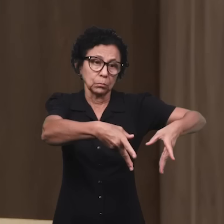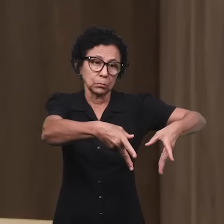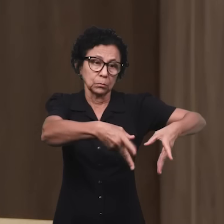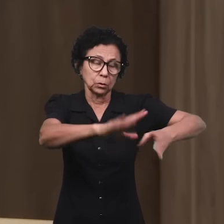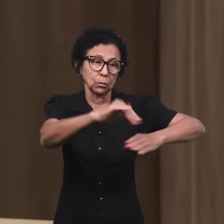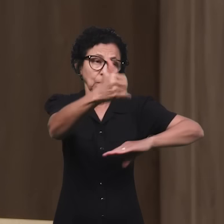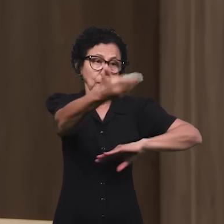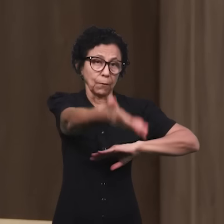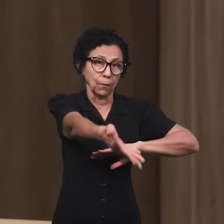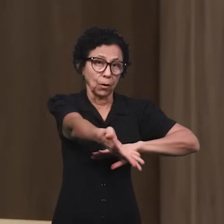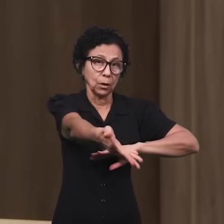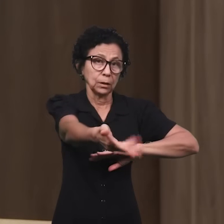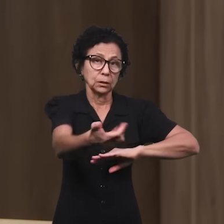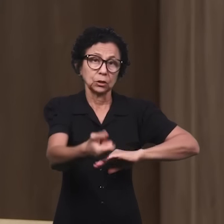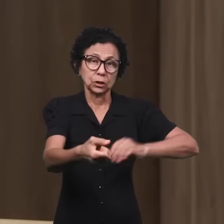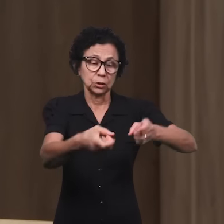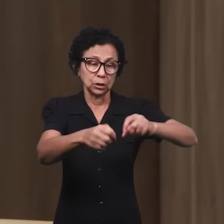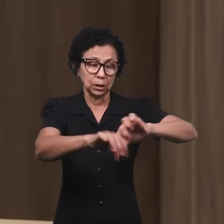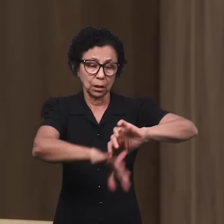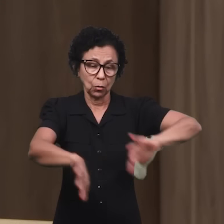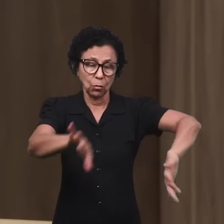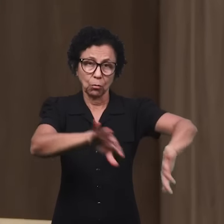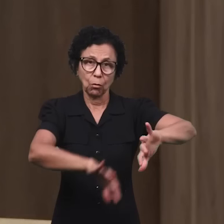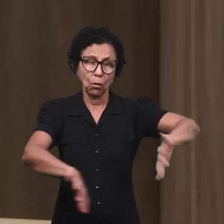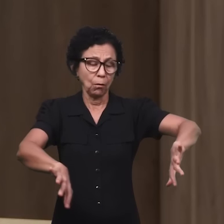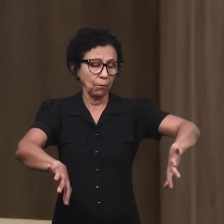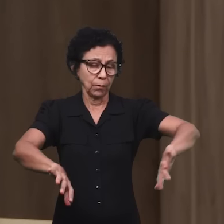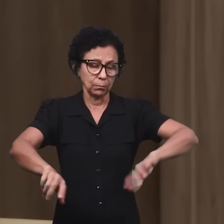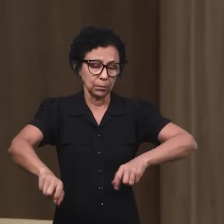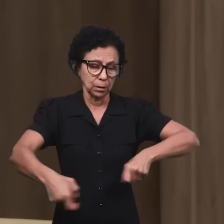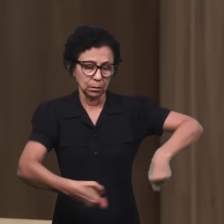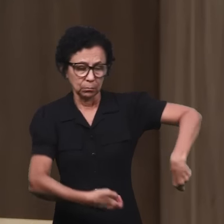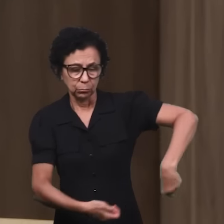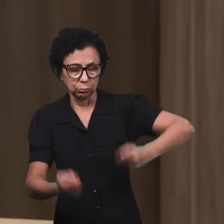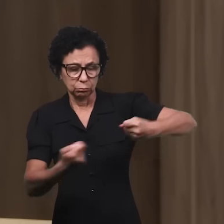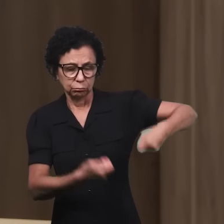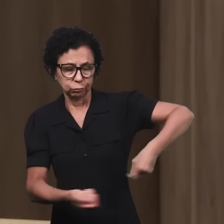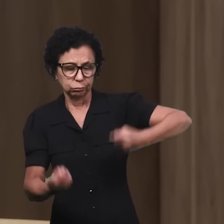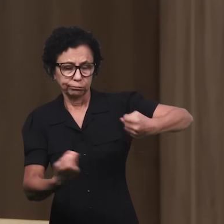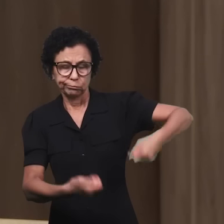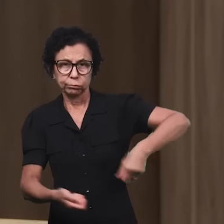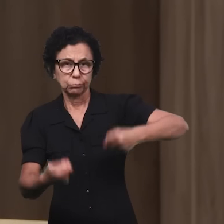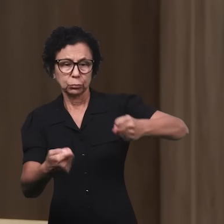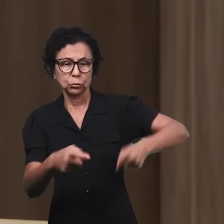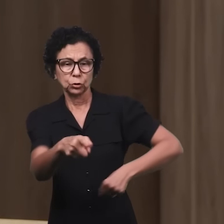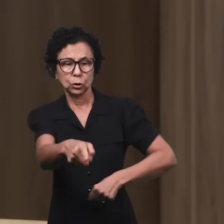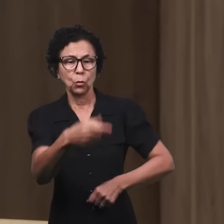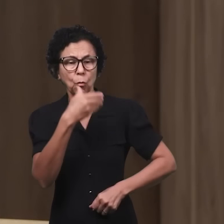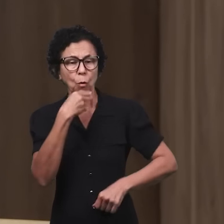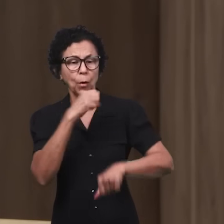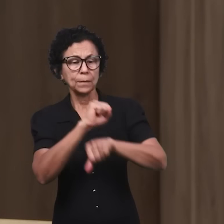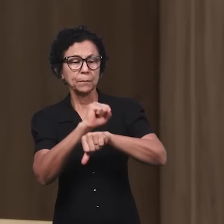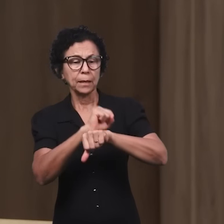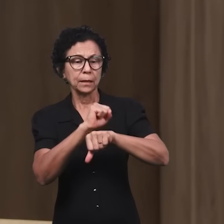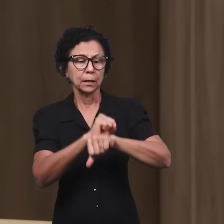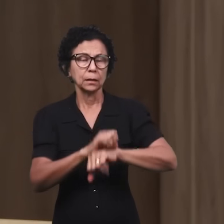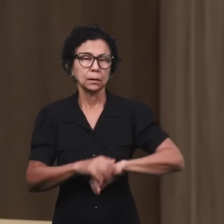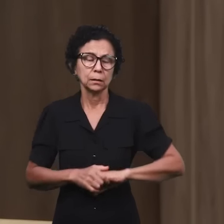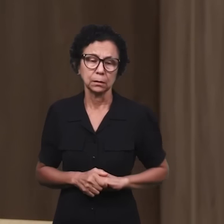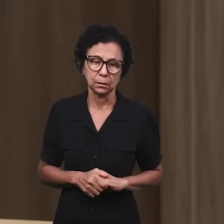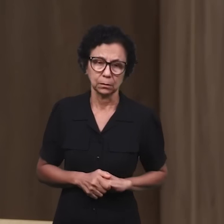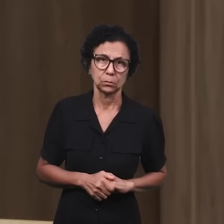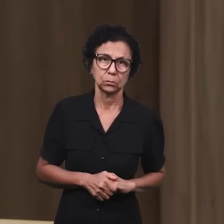aberta, porque já estava tudo marcado, o coveiro estava lá, já tinha feito o buraco, e estava aguardando. Há uma cova